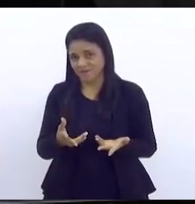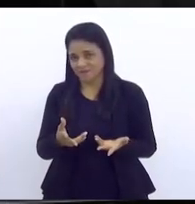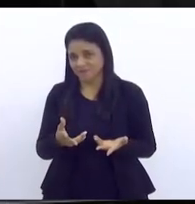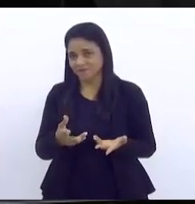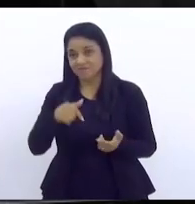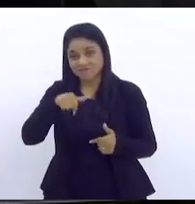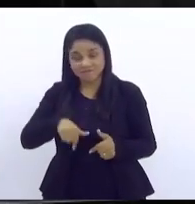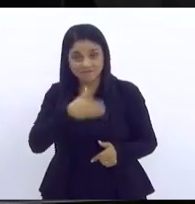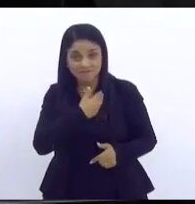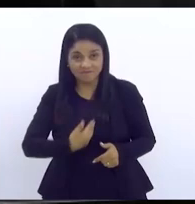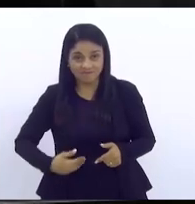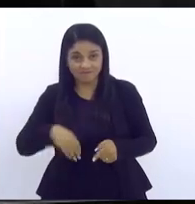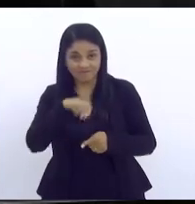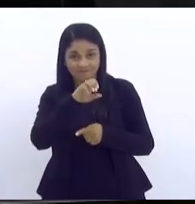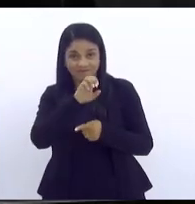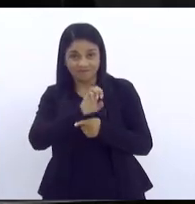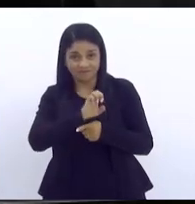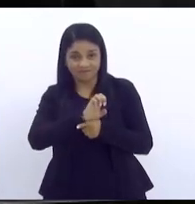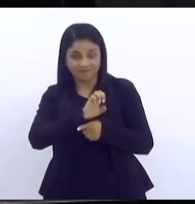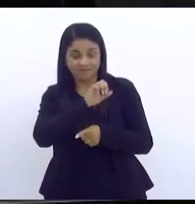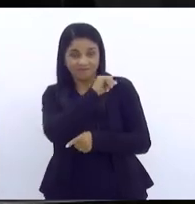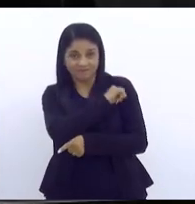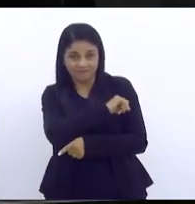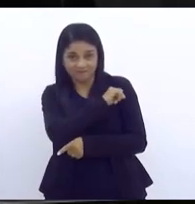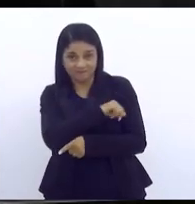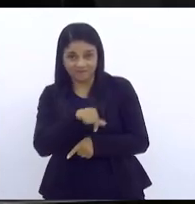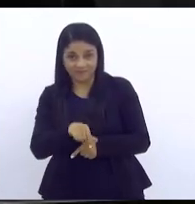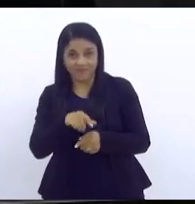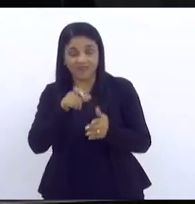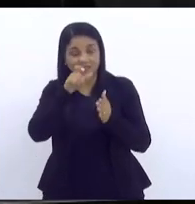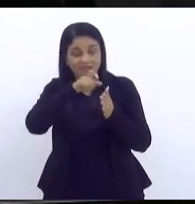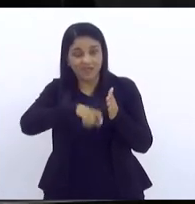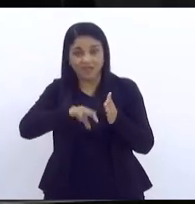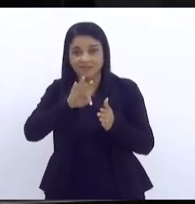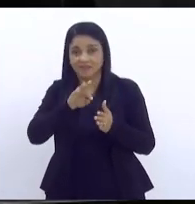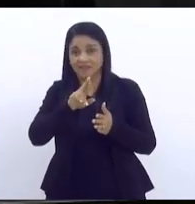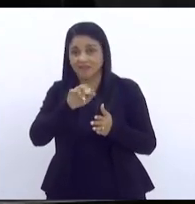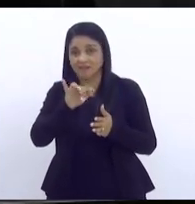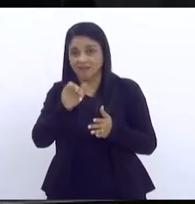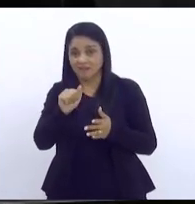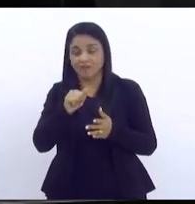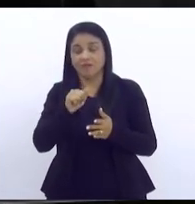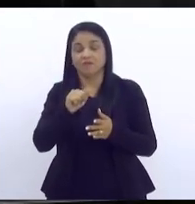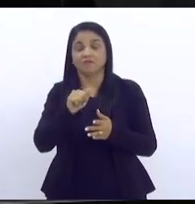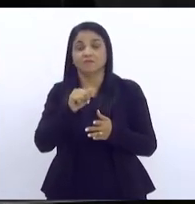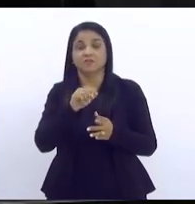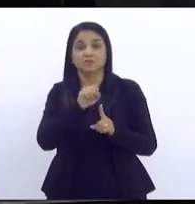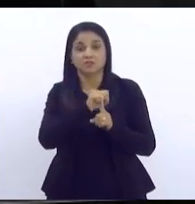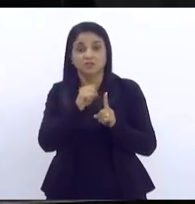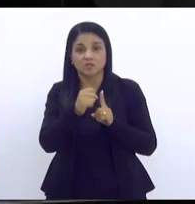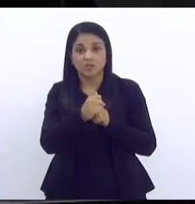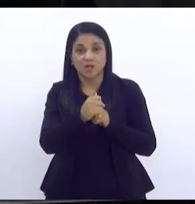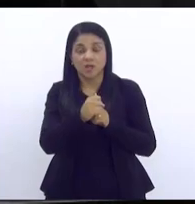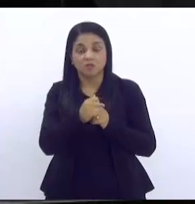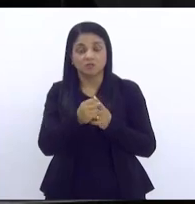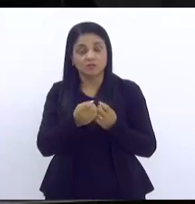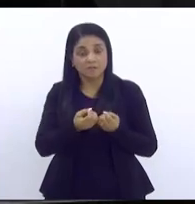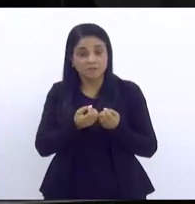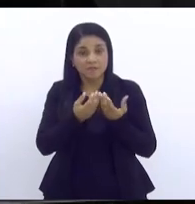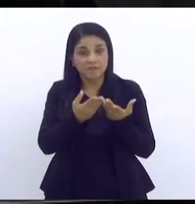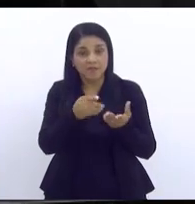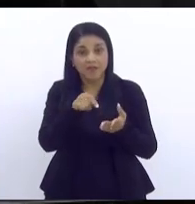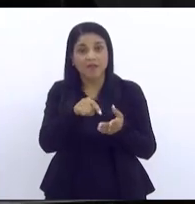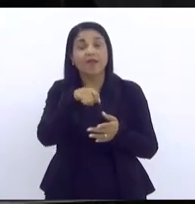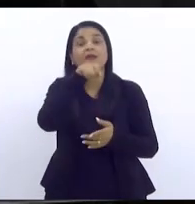de Janeiro não tá dando essa essa tarifa social ela tinha que ser aplicada a quem não paga IPTU